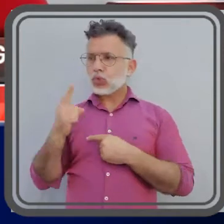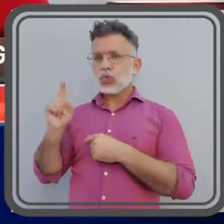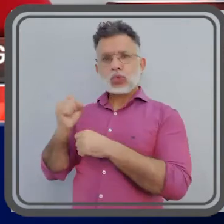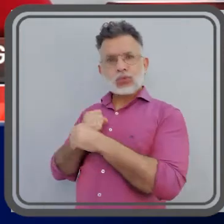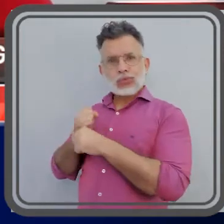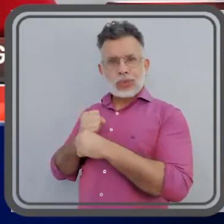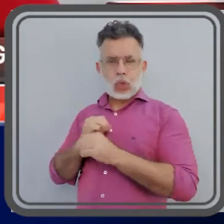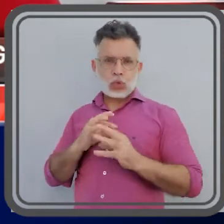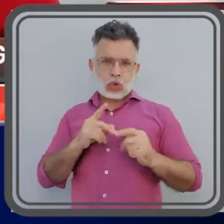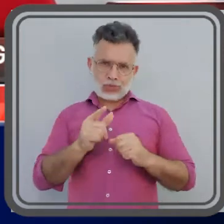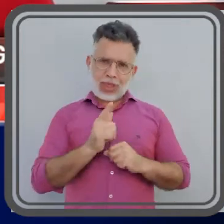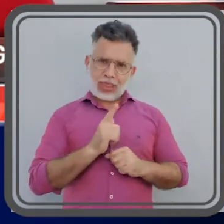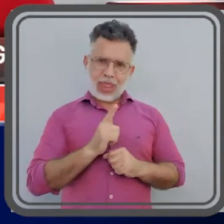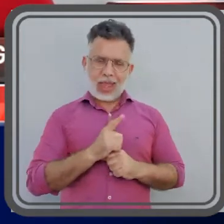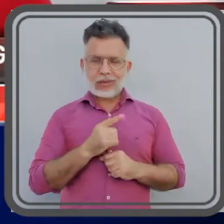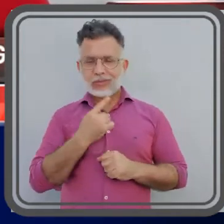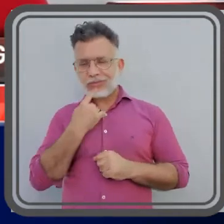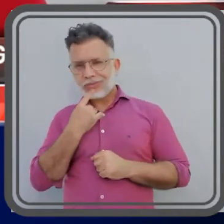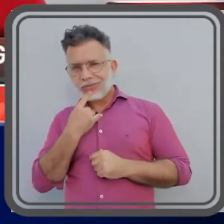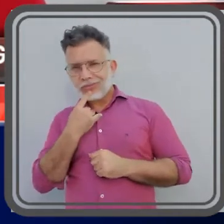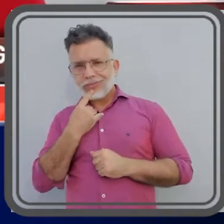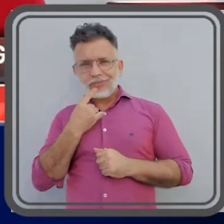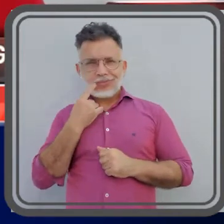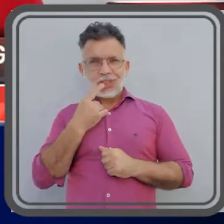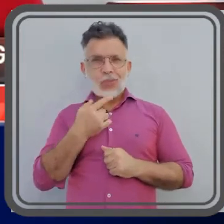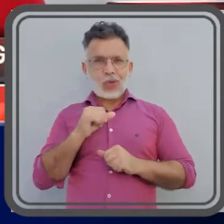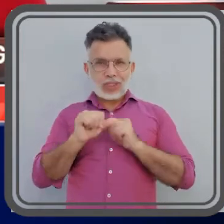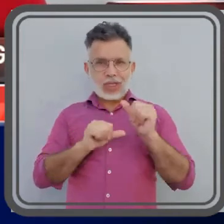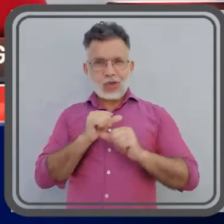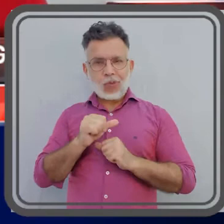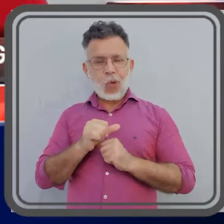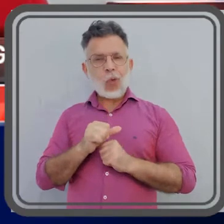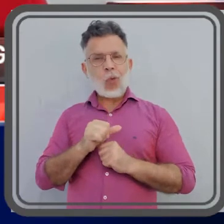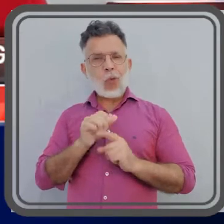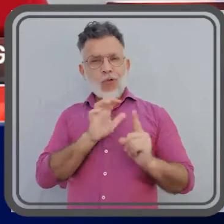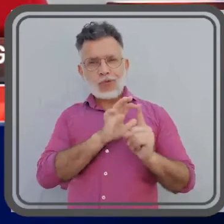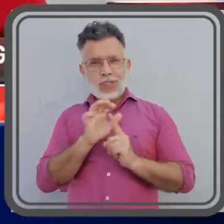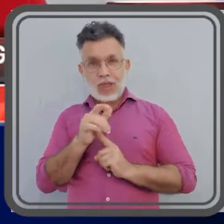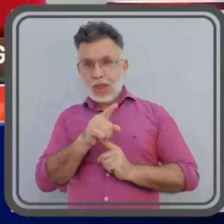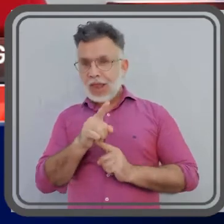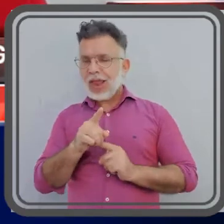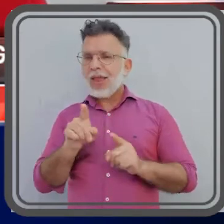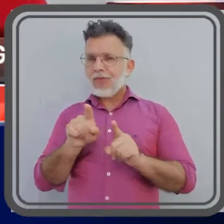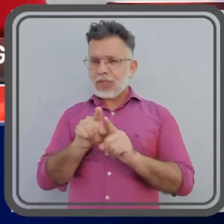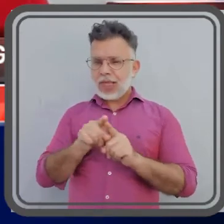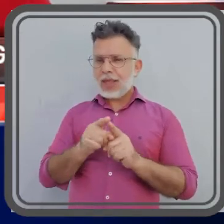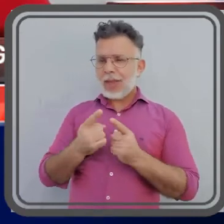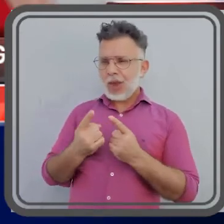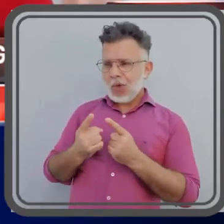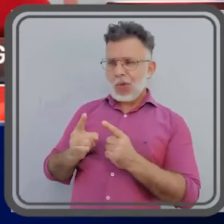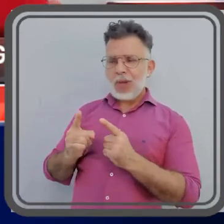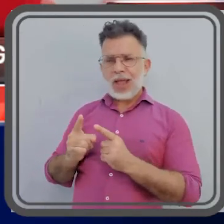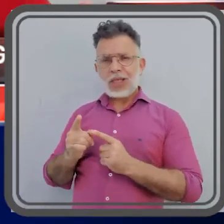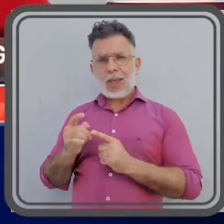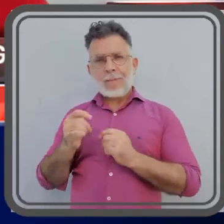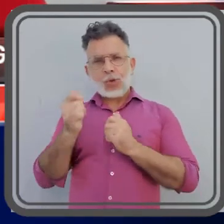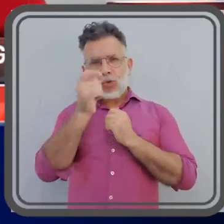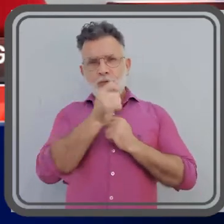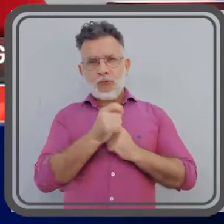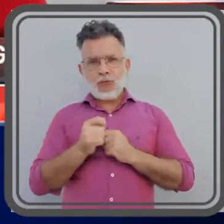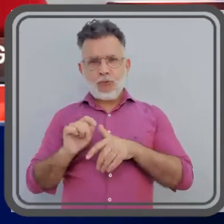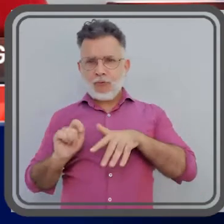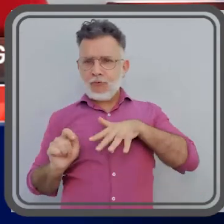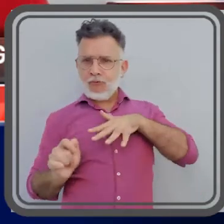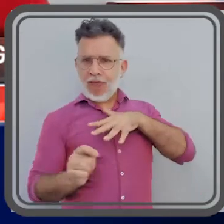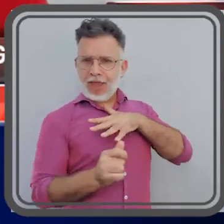que tem um story de uma racha aqui virou influenciador financeiro. E você combate muito fake news nesse mercado, né? Como é que você vê isso hoje em